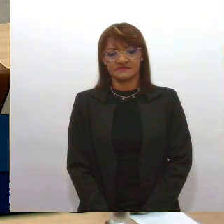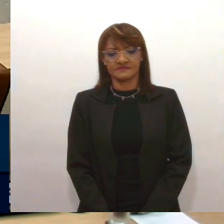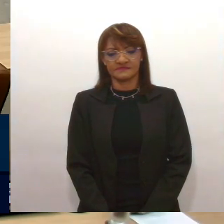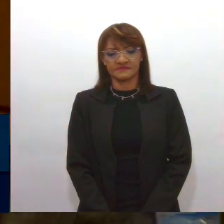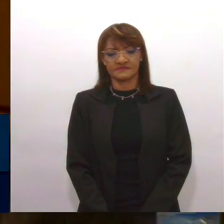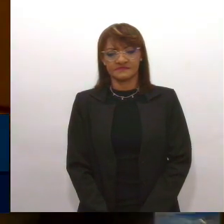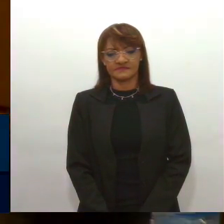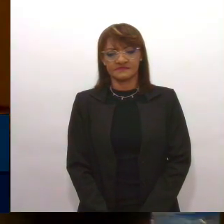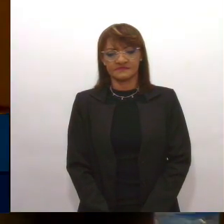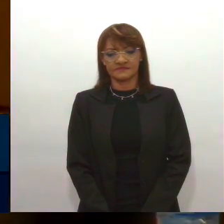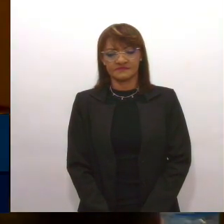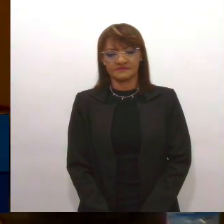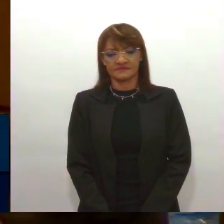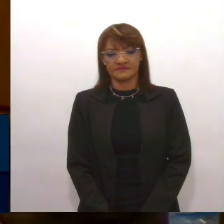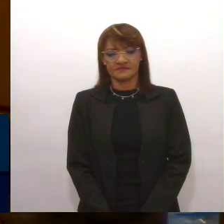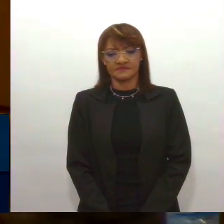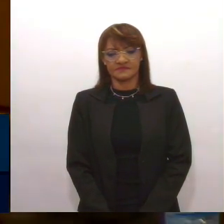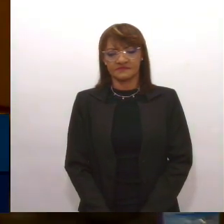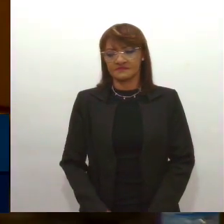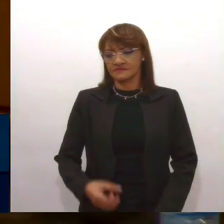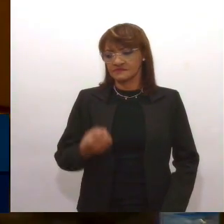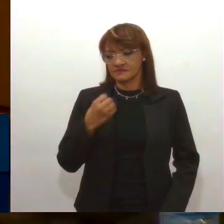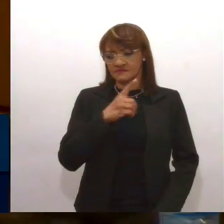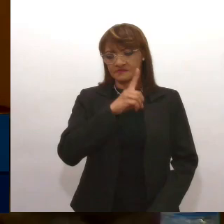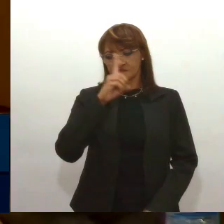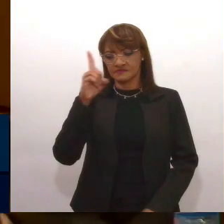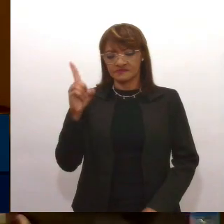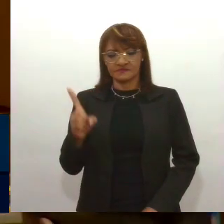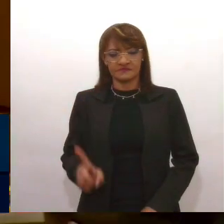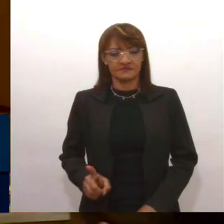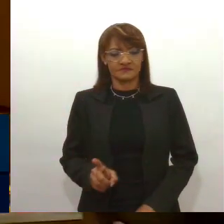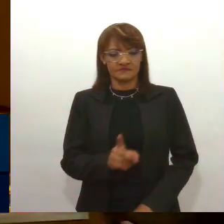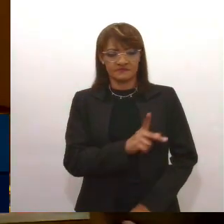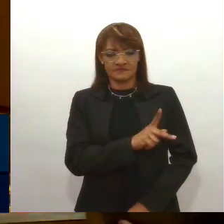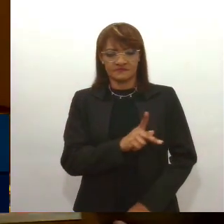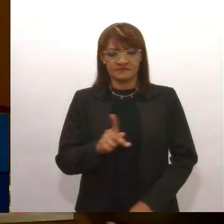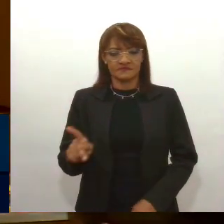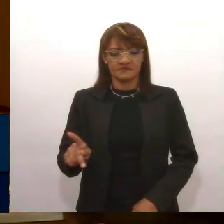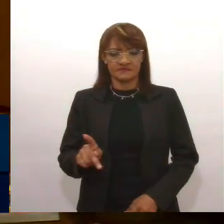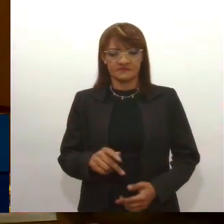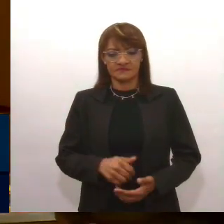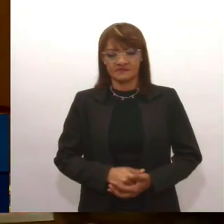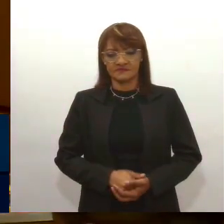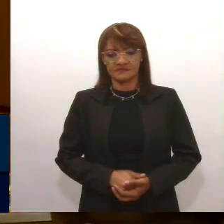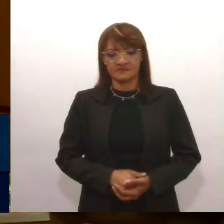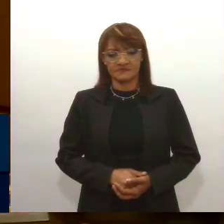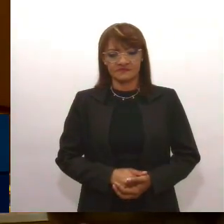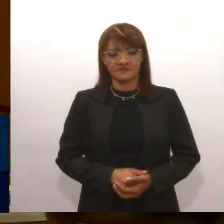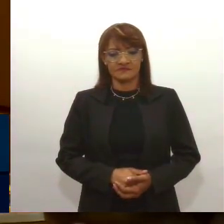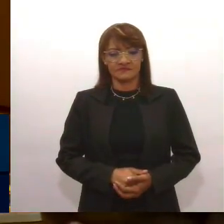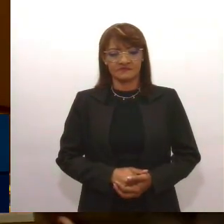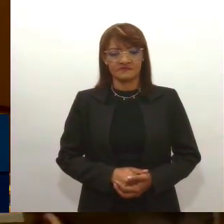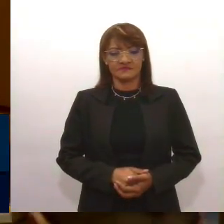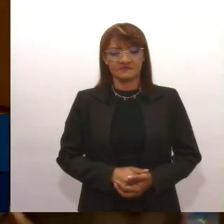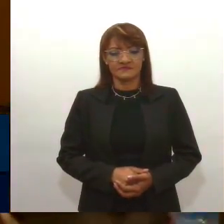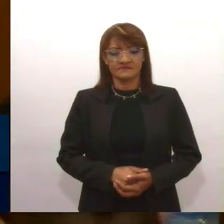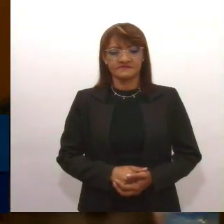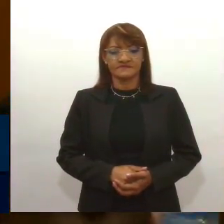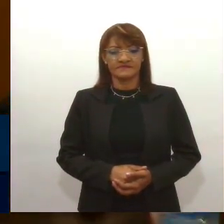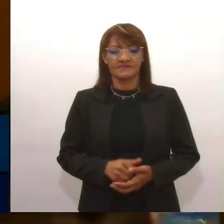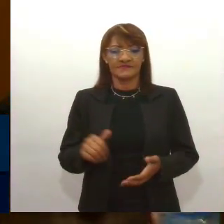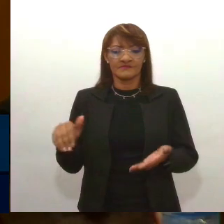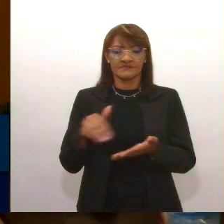Bom dia Senor Presidente Garibaldo de Mendonça secretários Bom dia